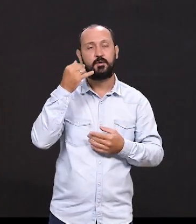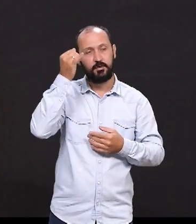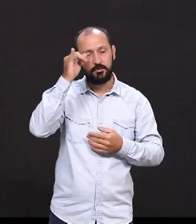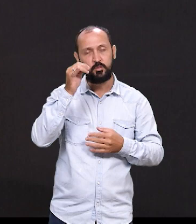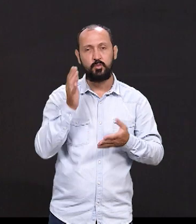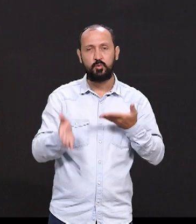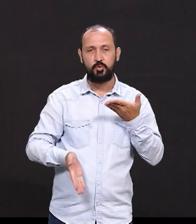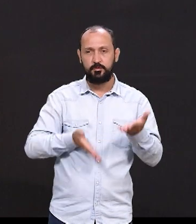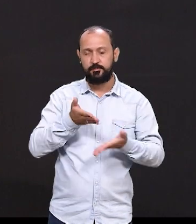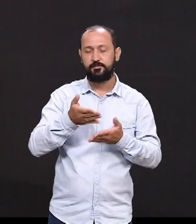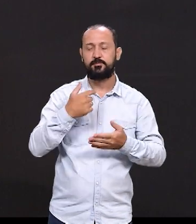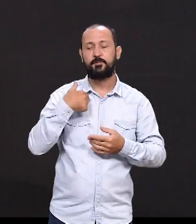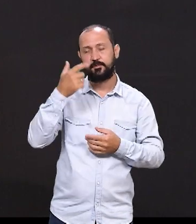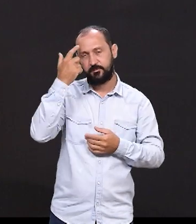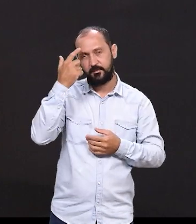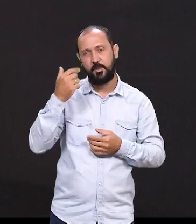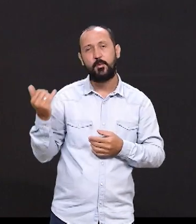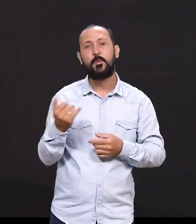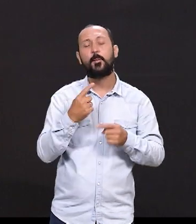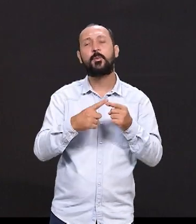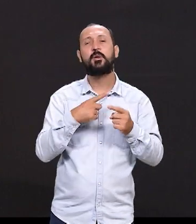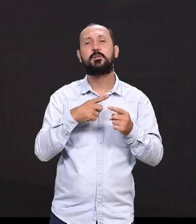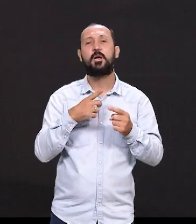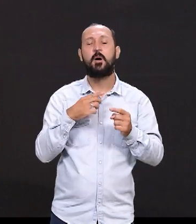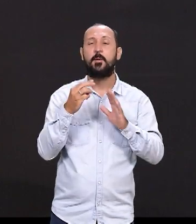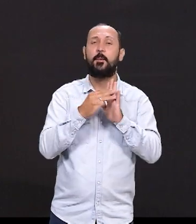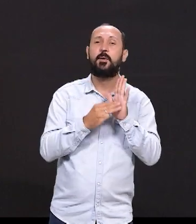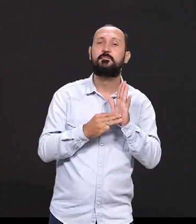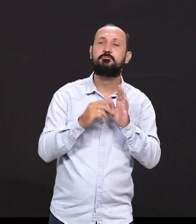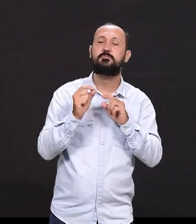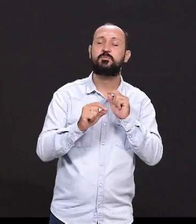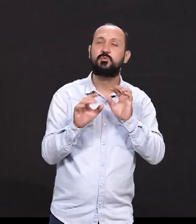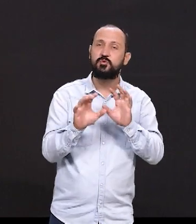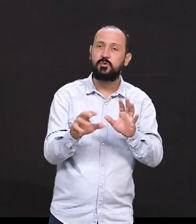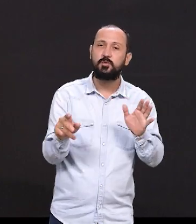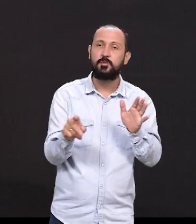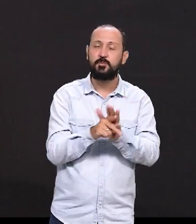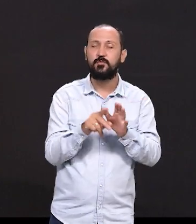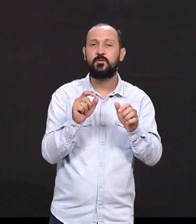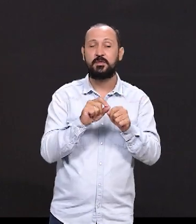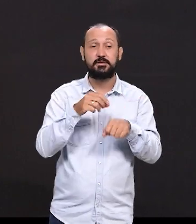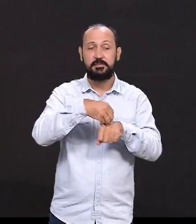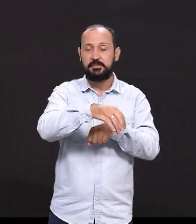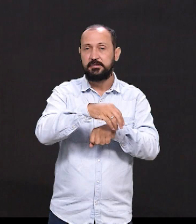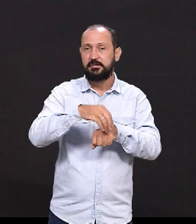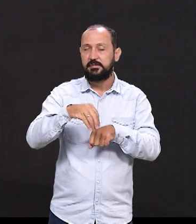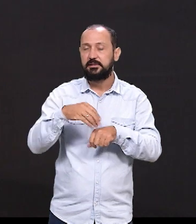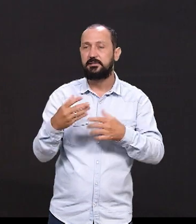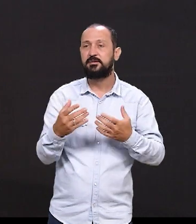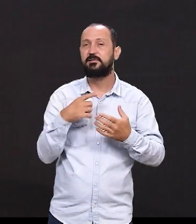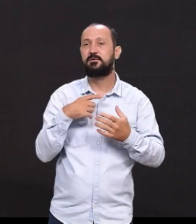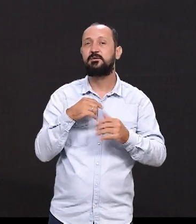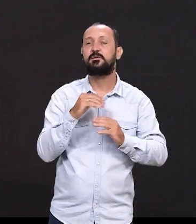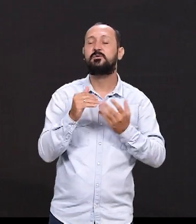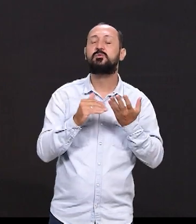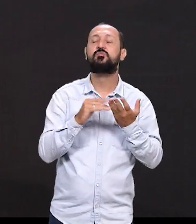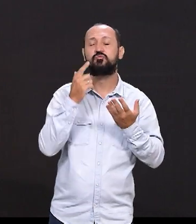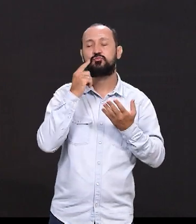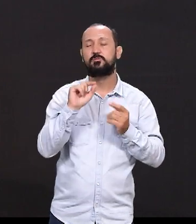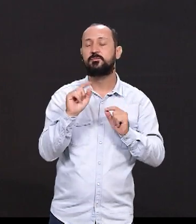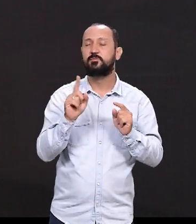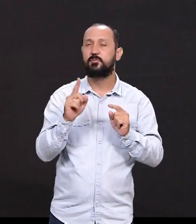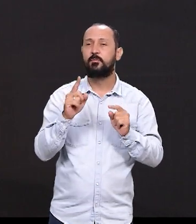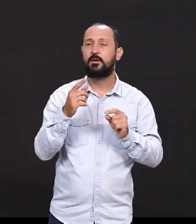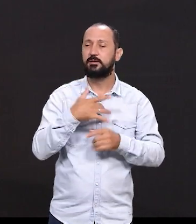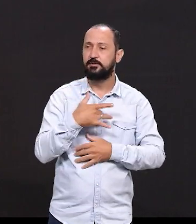prevenção e de tratamento então eu acho muito importante isso porque cria-se uma metodologia e uma forma didática de passar PR as pessoas e todas não